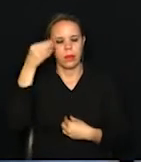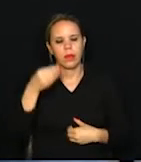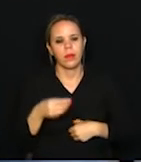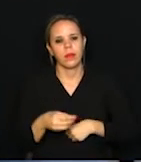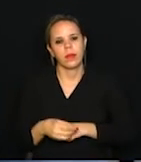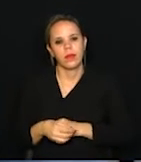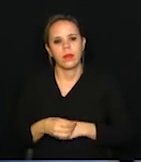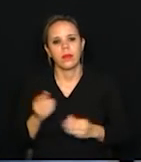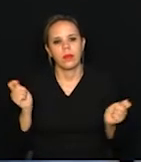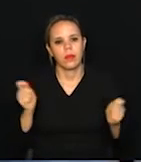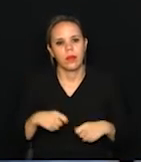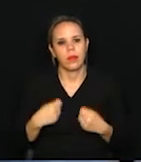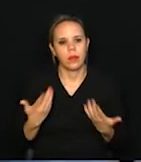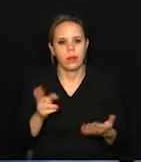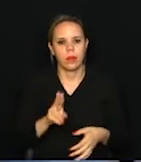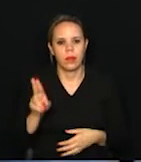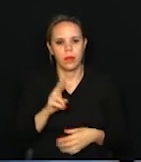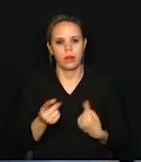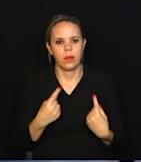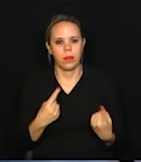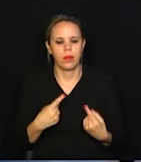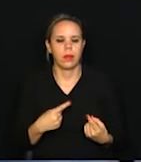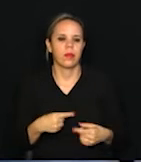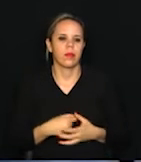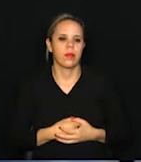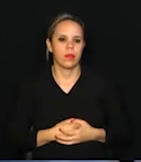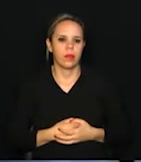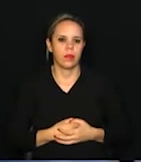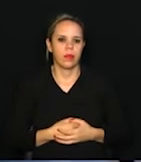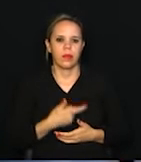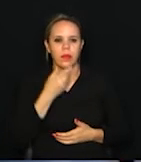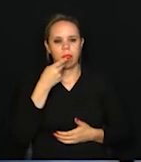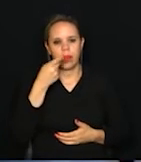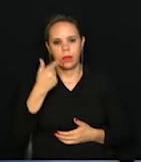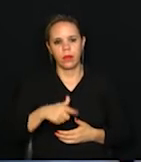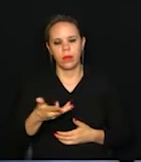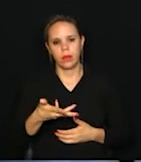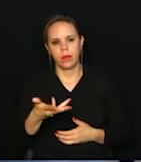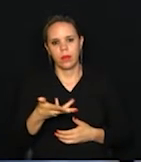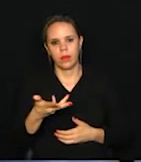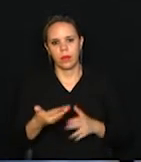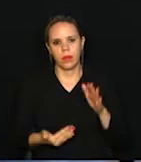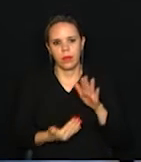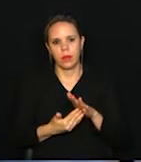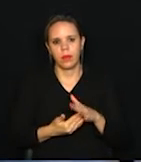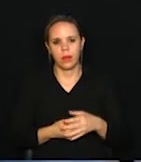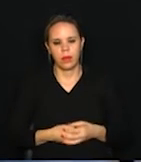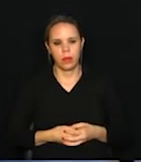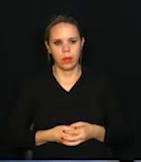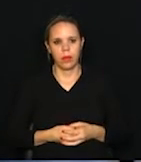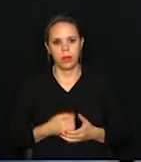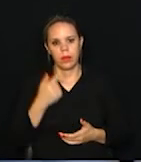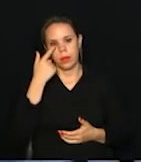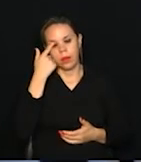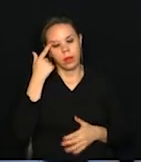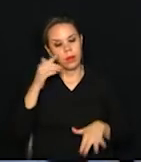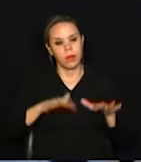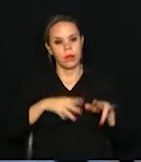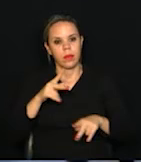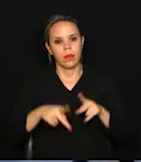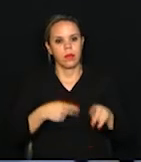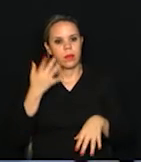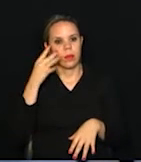as condições de uso da via, restringem. Mas, repito, é a velocidade máxima. Talvez as pessoas não